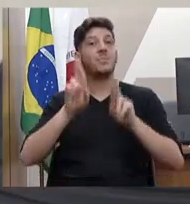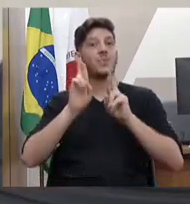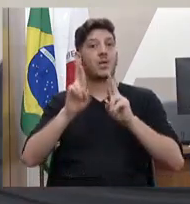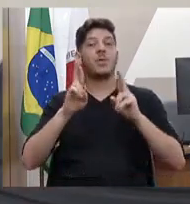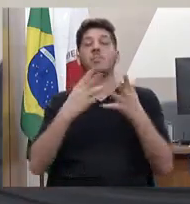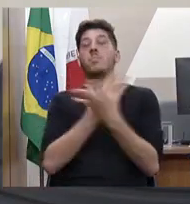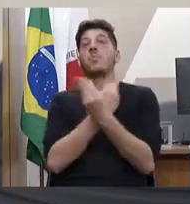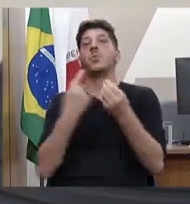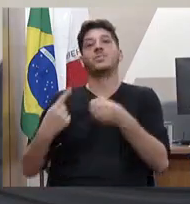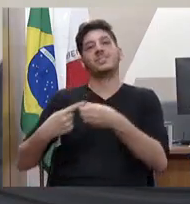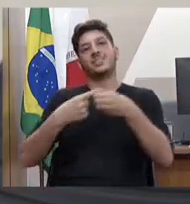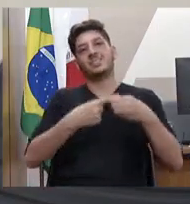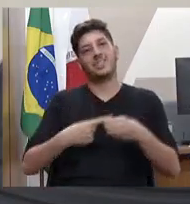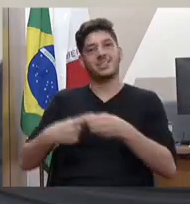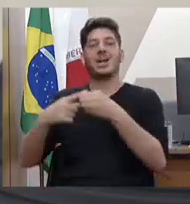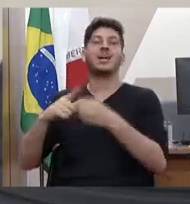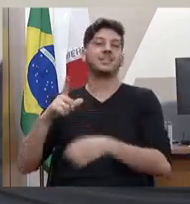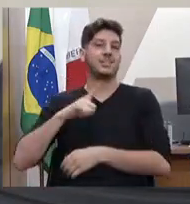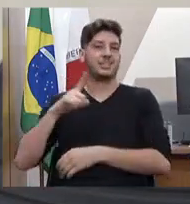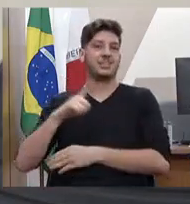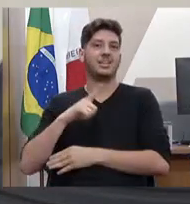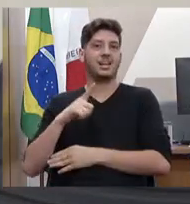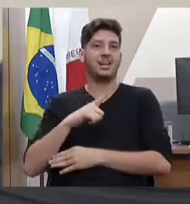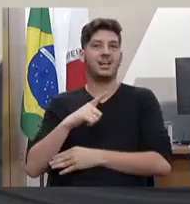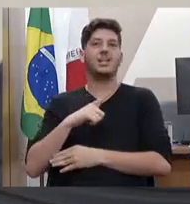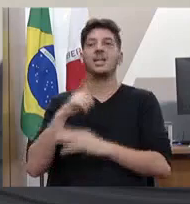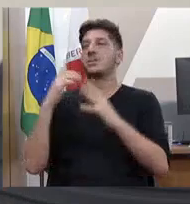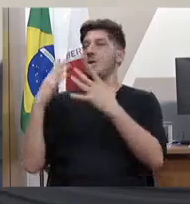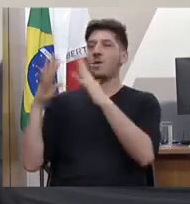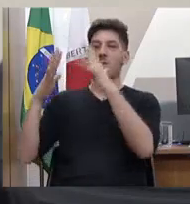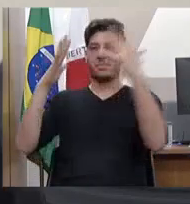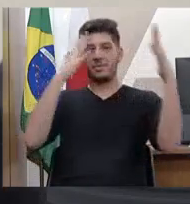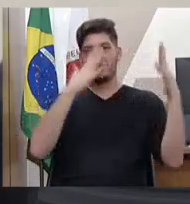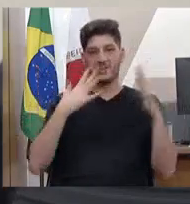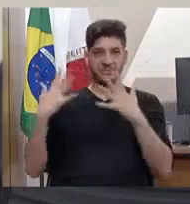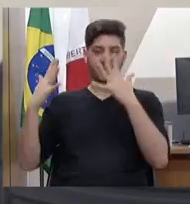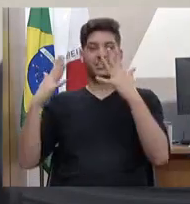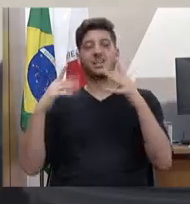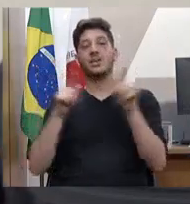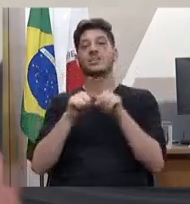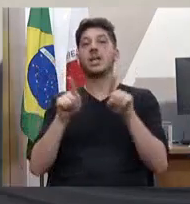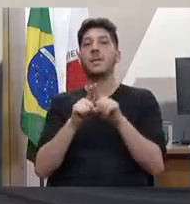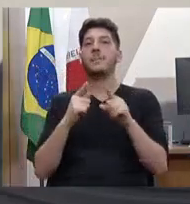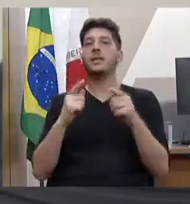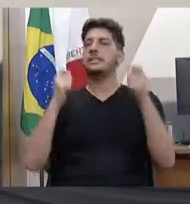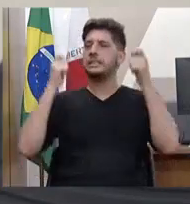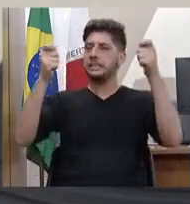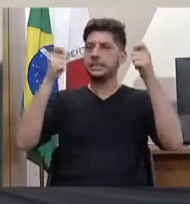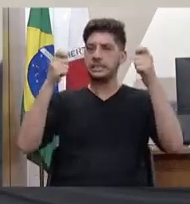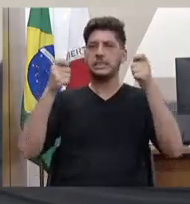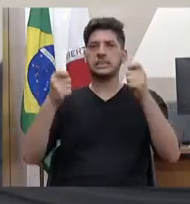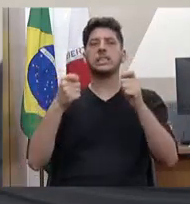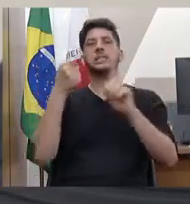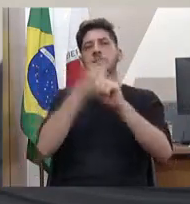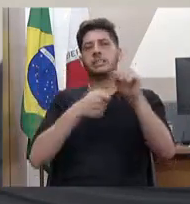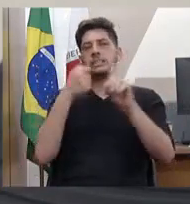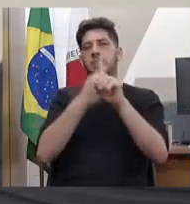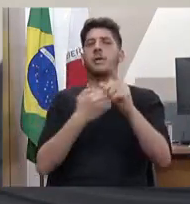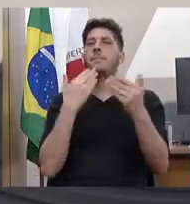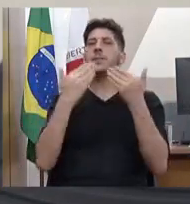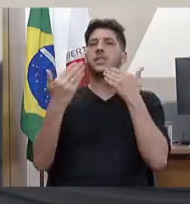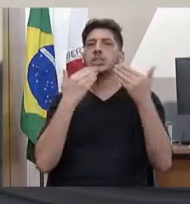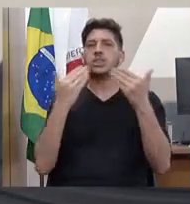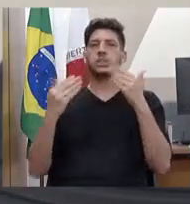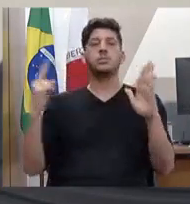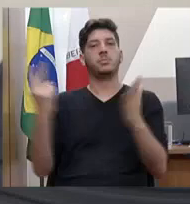de cidade possível tenham as suas comemorações né e as reivindicações da classe trabalhadora